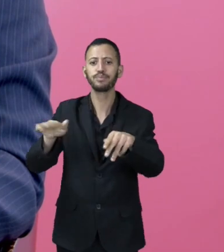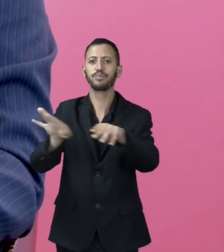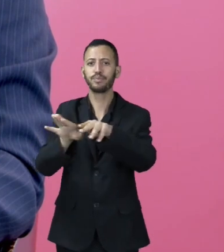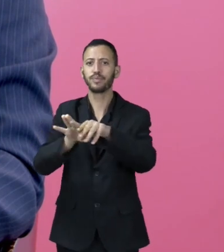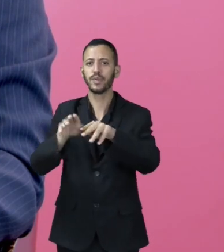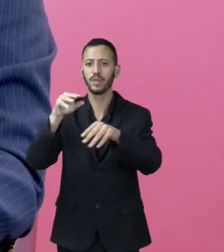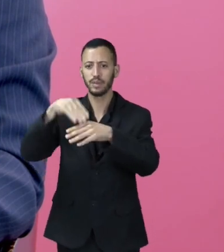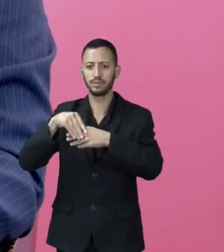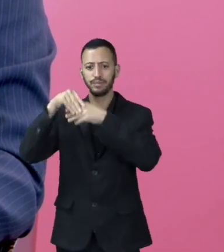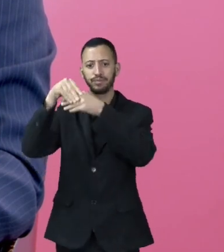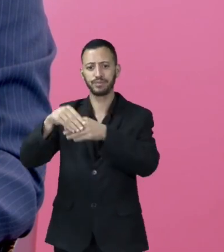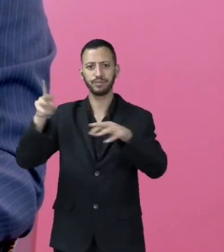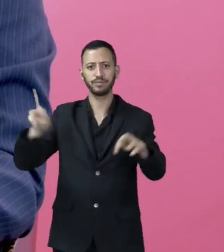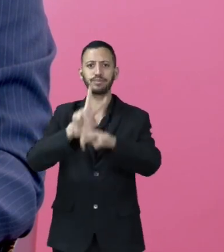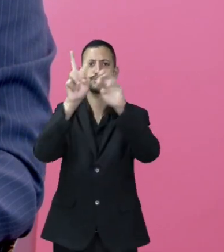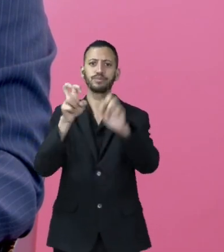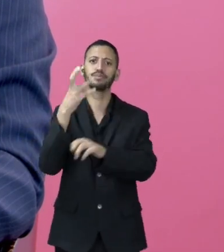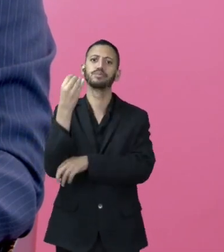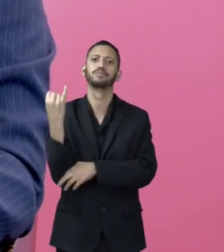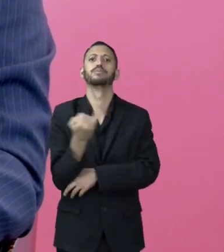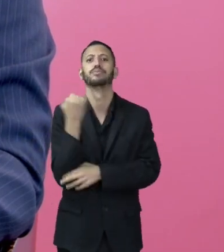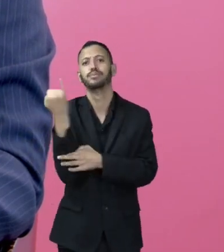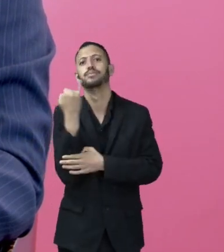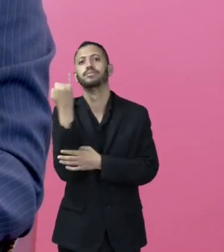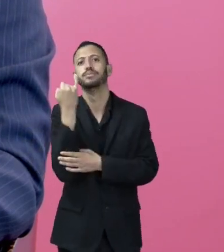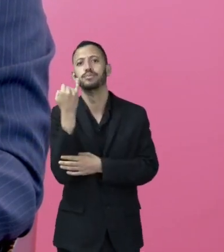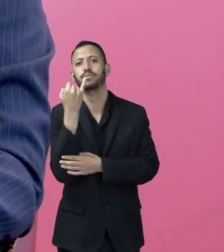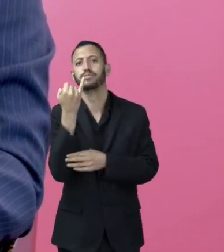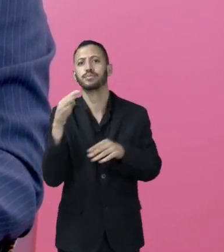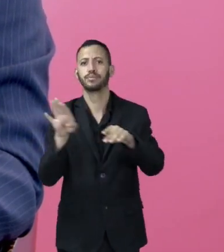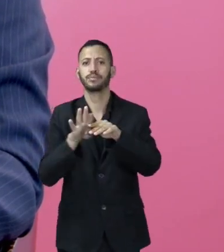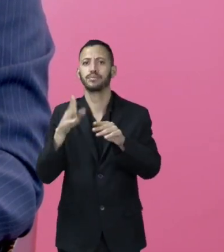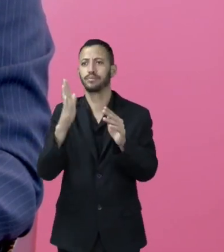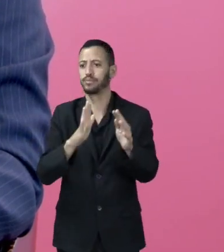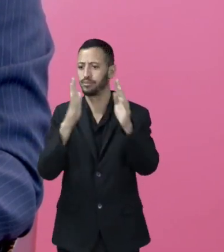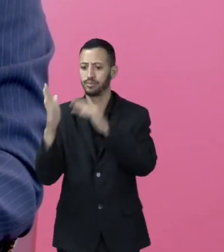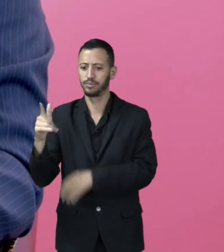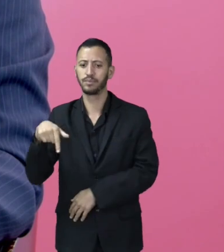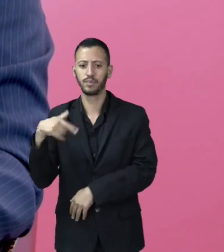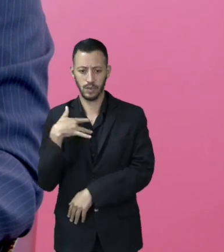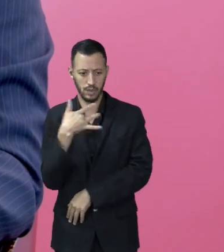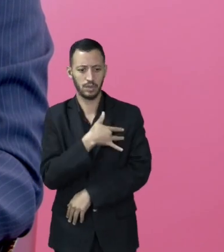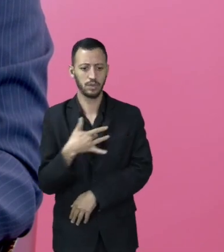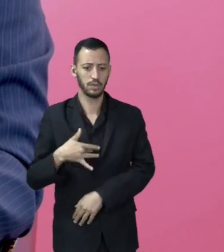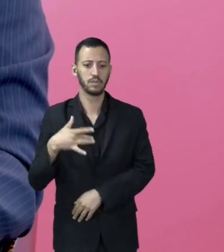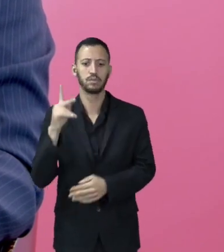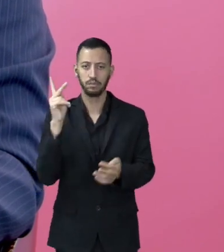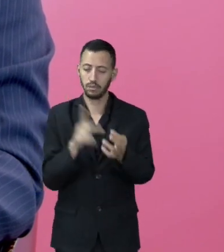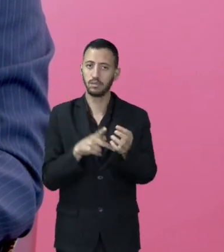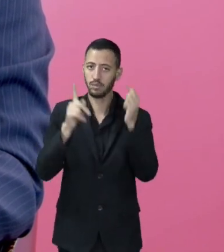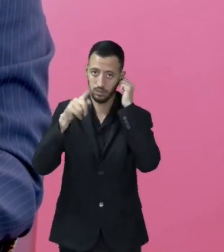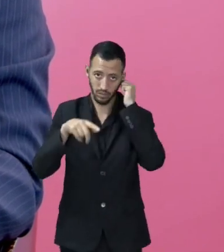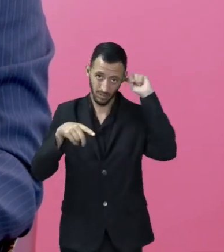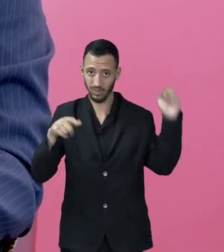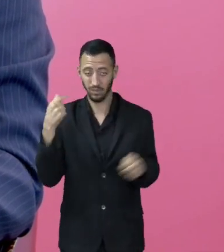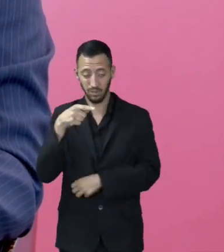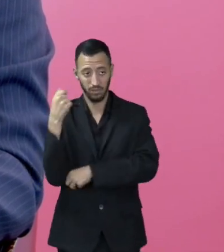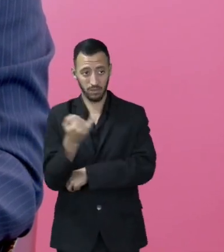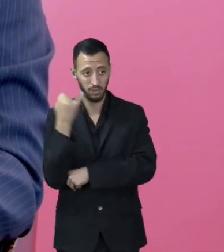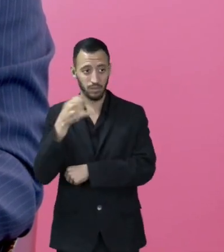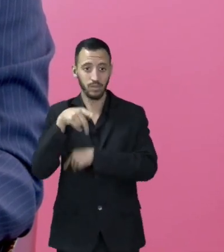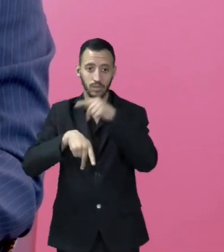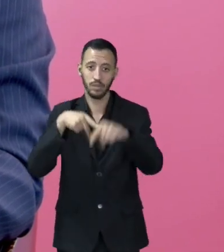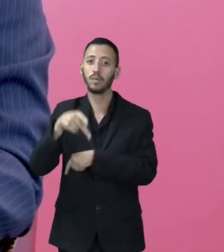à frente desse tema que é tão importante, e você está nessa parte aí que é da saúde, né, que é uma parte realmente essencial para